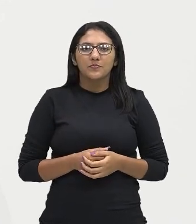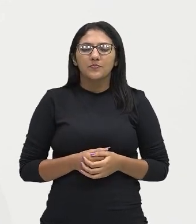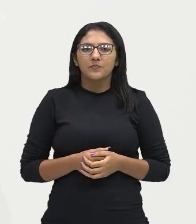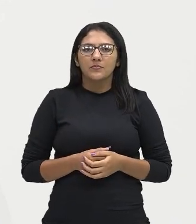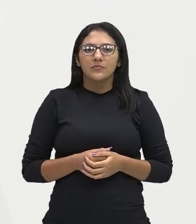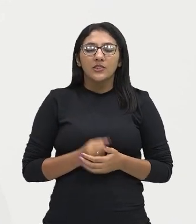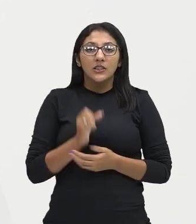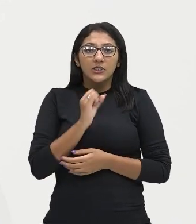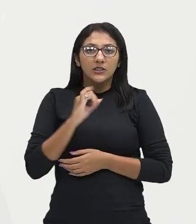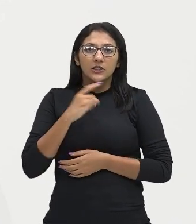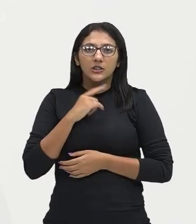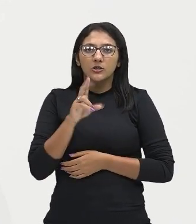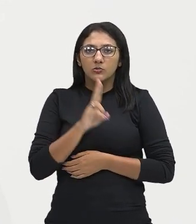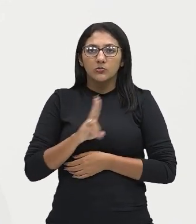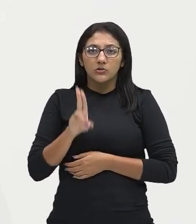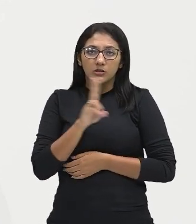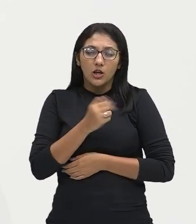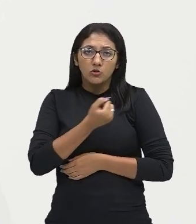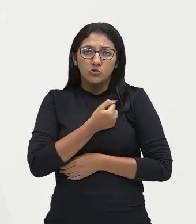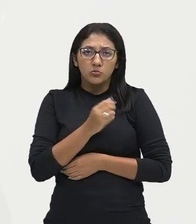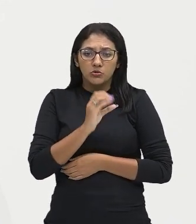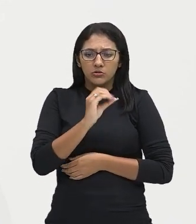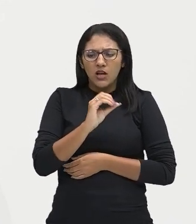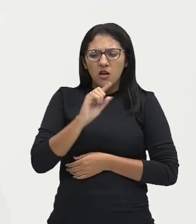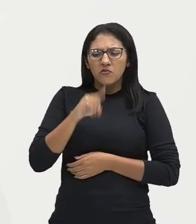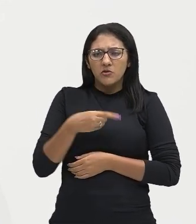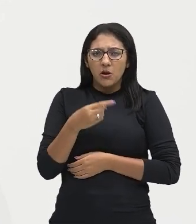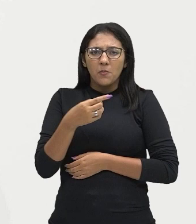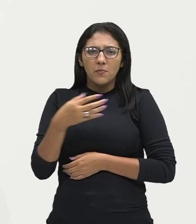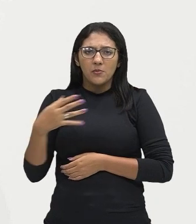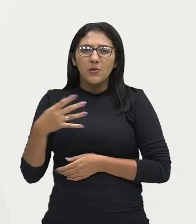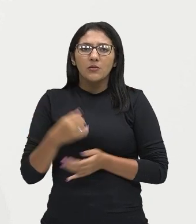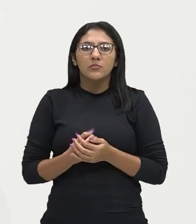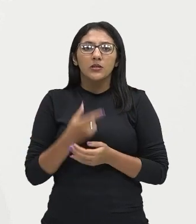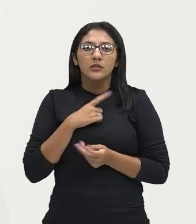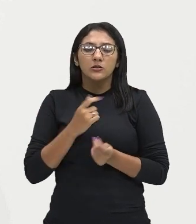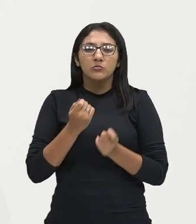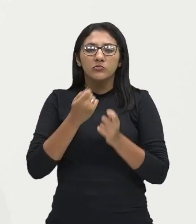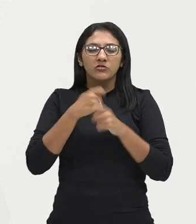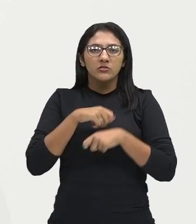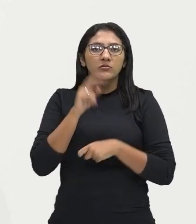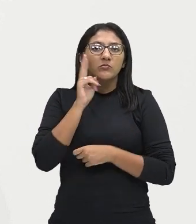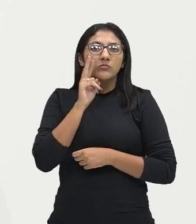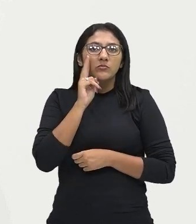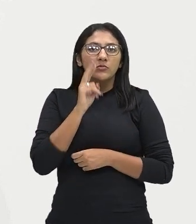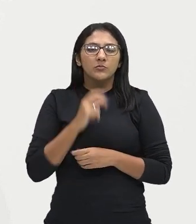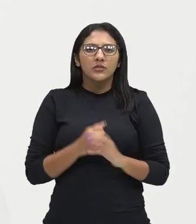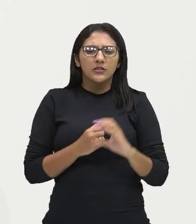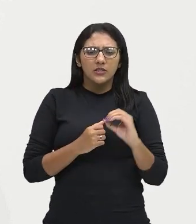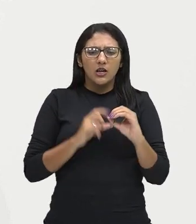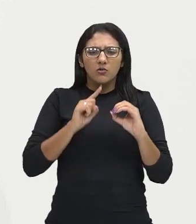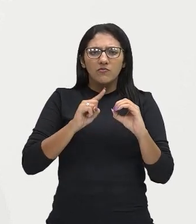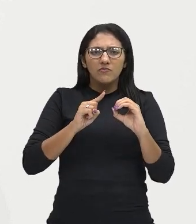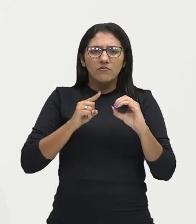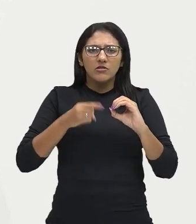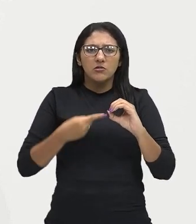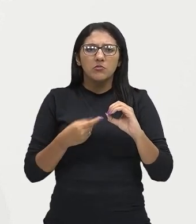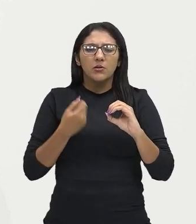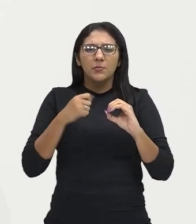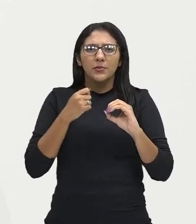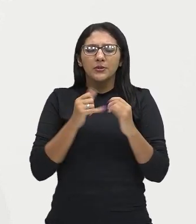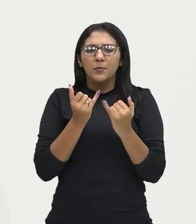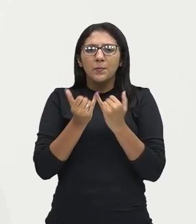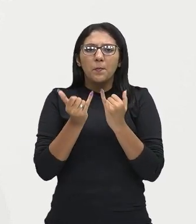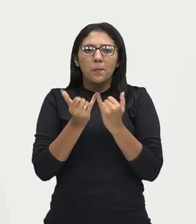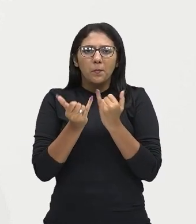números na sua forma decimal, pessoal, a primeira coisa que você deve fazer, ó, é igualar as casas decimais e anular a vírgula. Atenção, ó, iguala